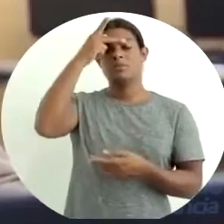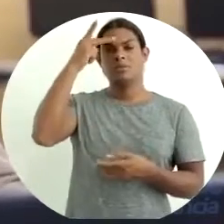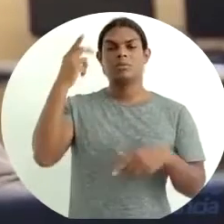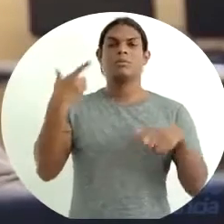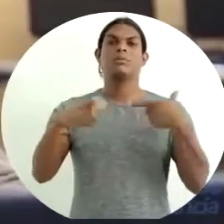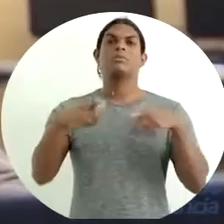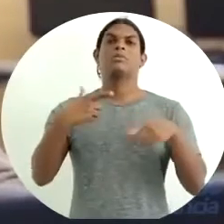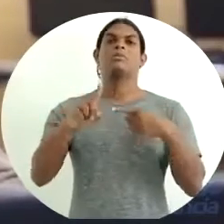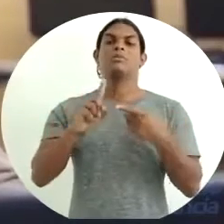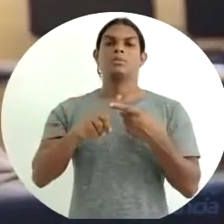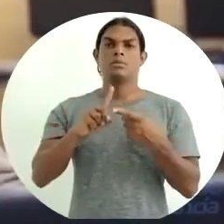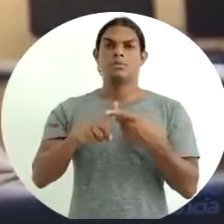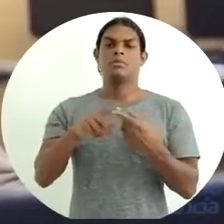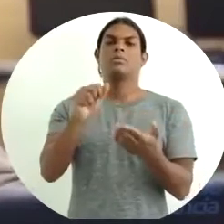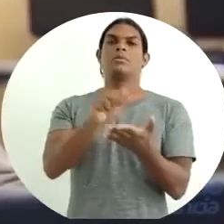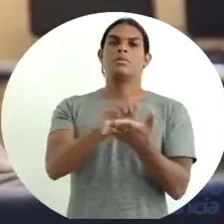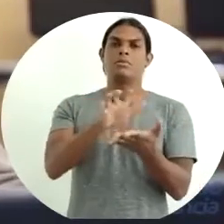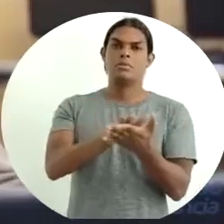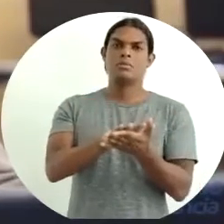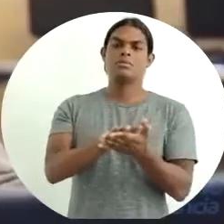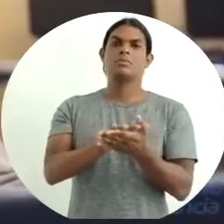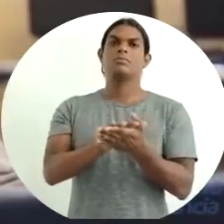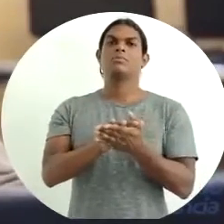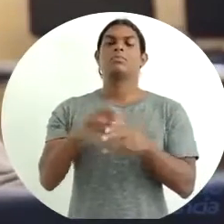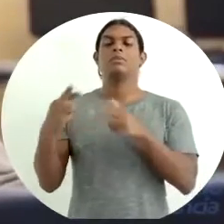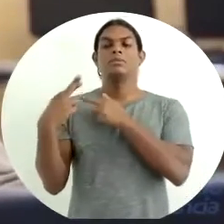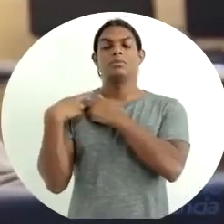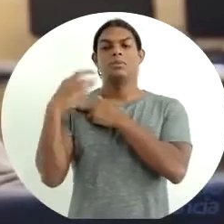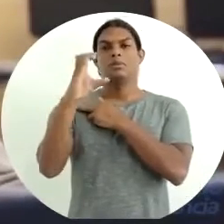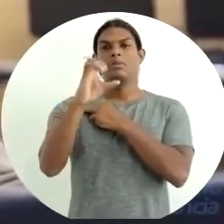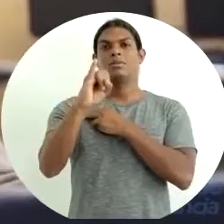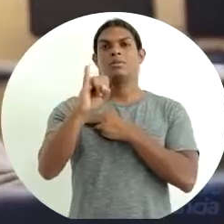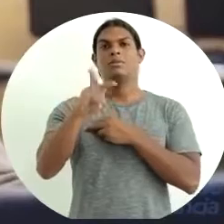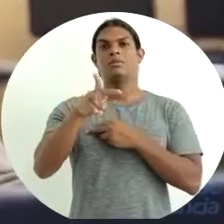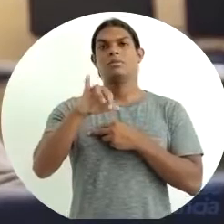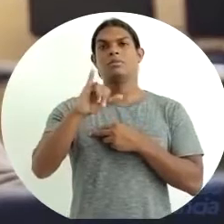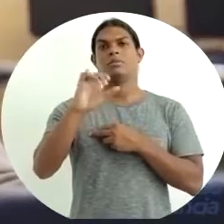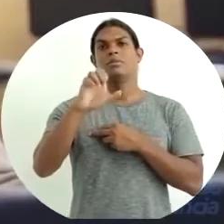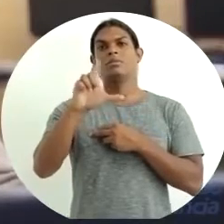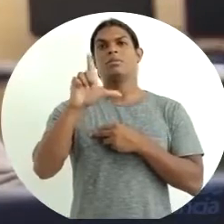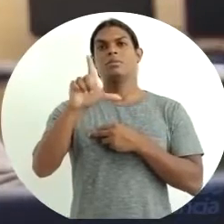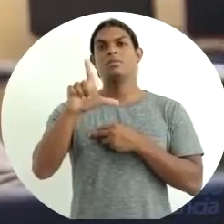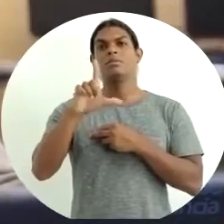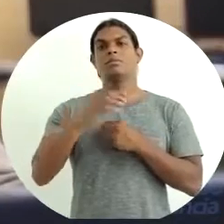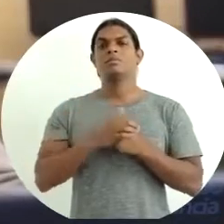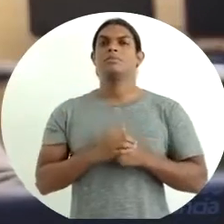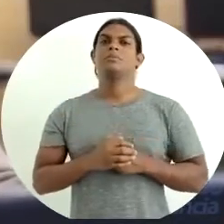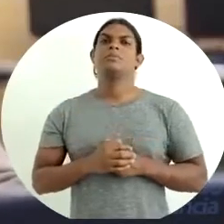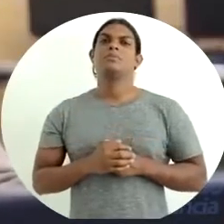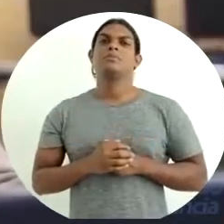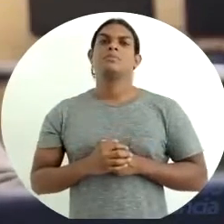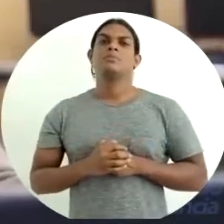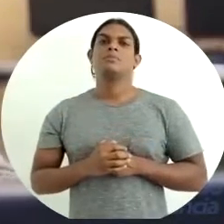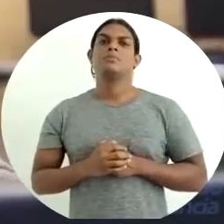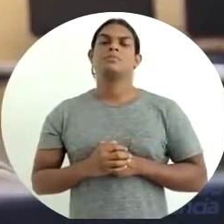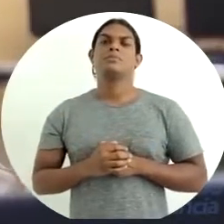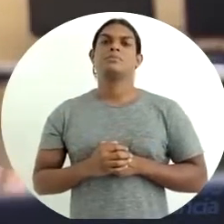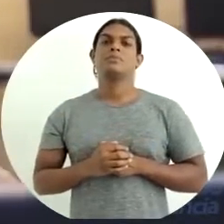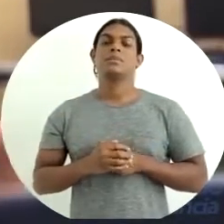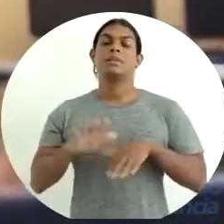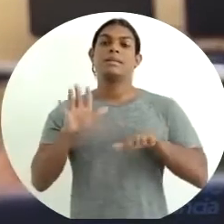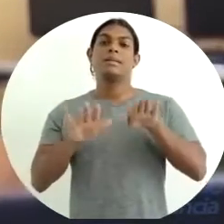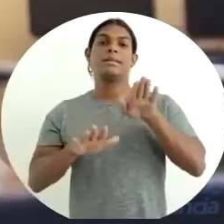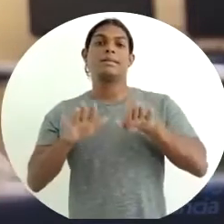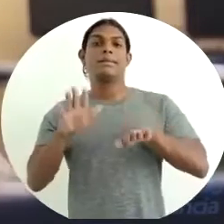esse responderá pela responsabilidade civil. Só que essa responsabilidade agora é uma responsabilidade subjetiva, vai depender